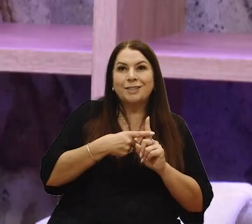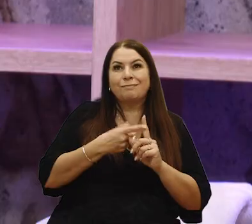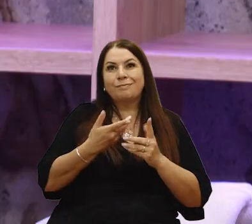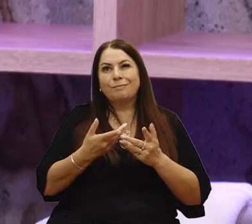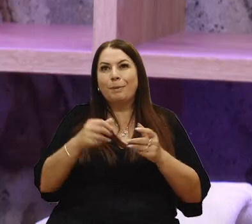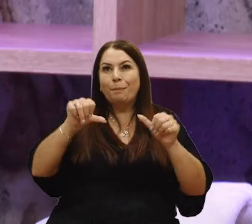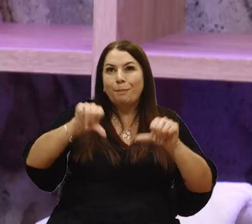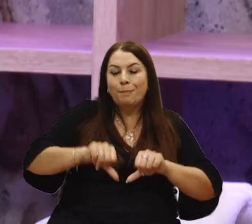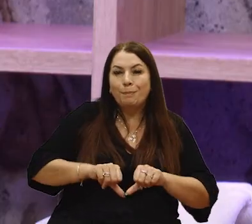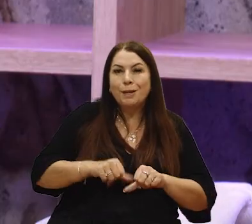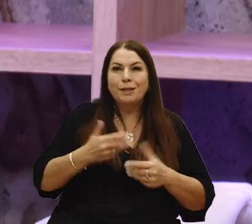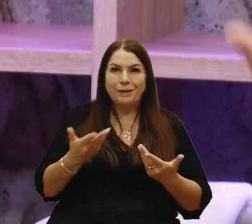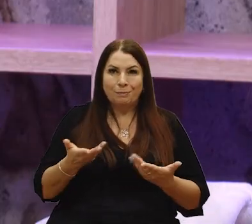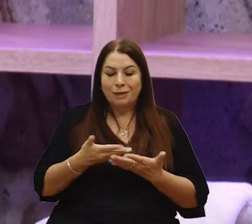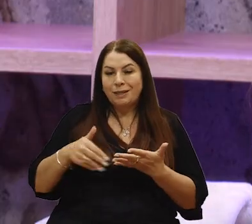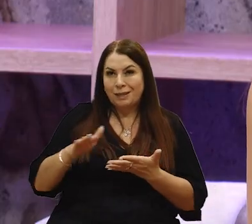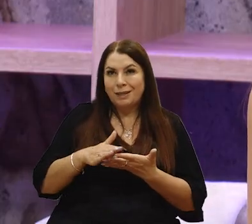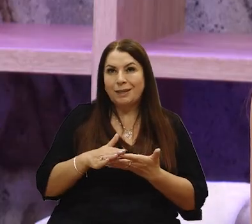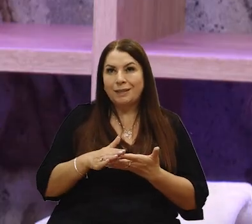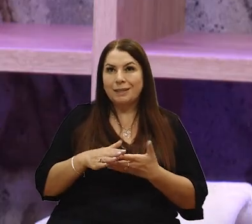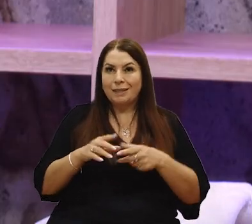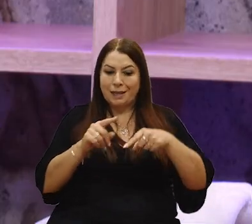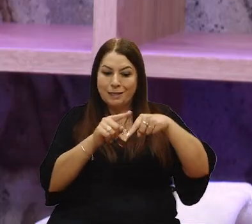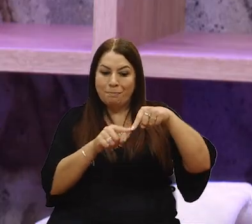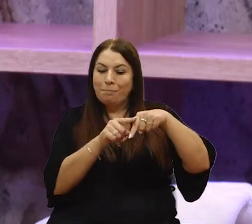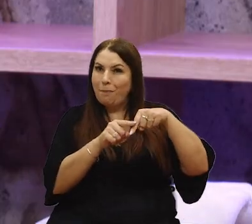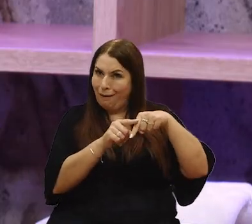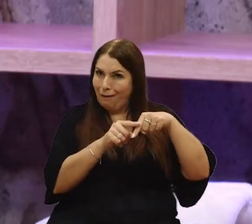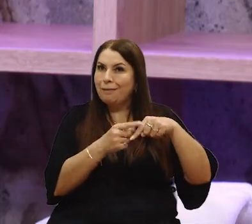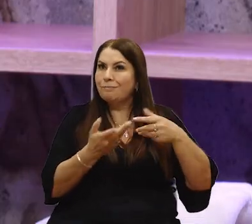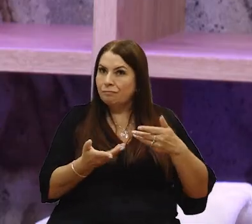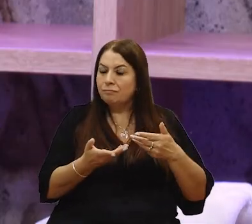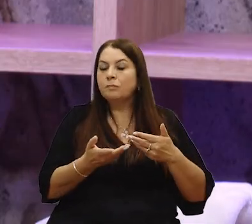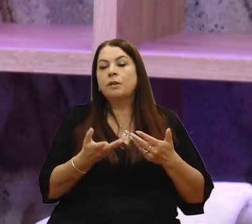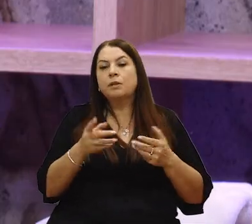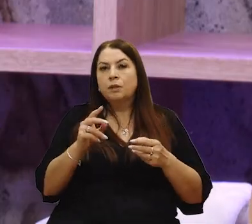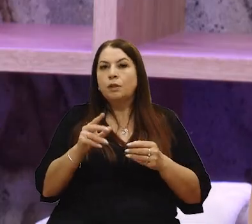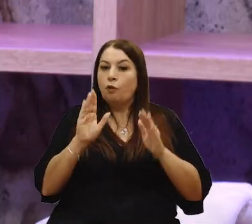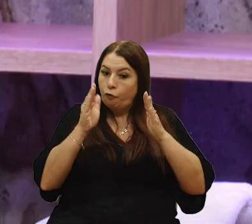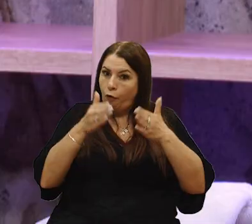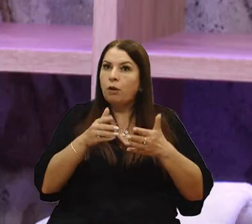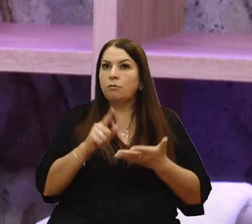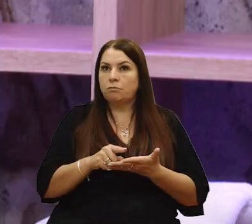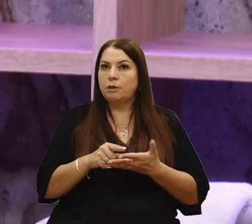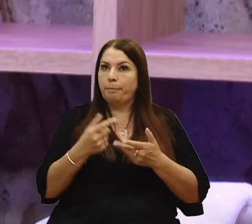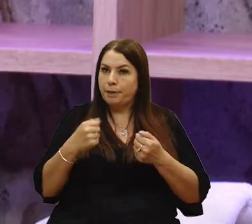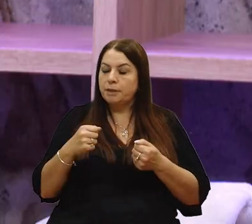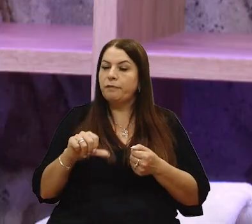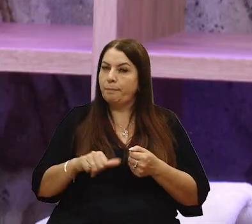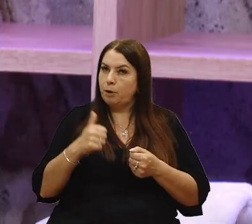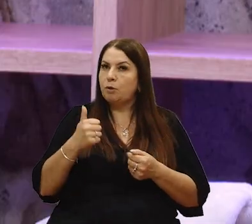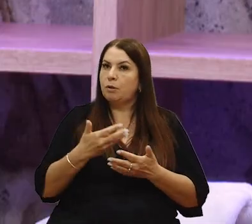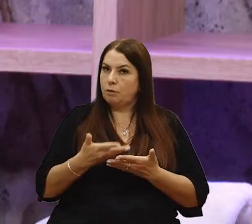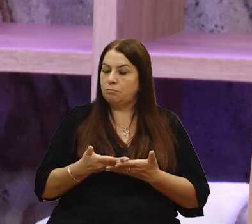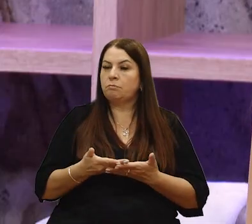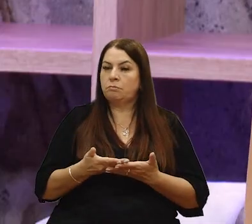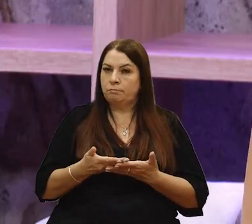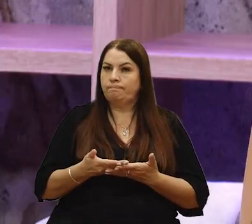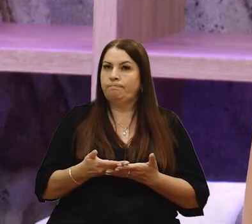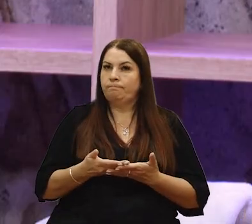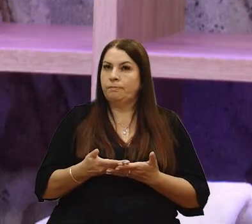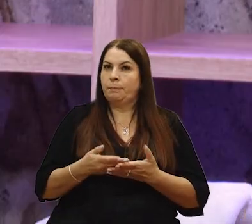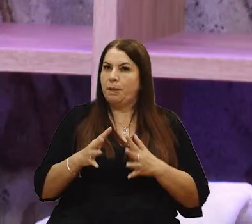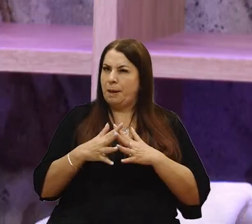é importante a gente ir em busca através da suplementação. Exemplo básico, o ômega 3, né? Ele vem principalmente ali dos